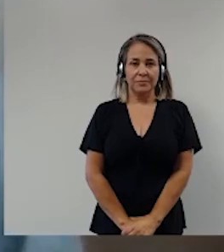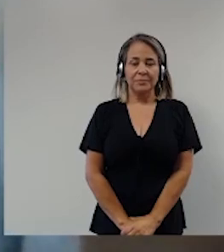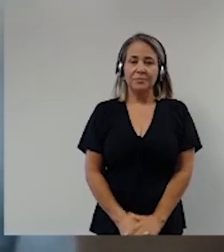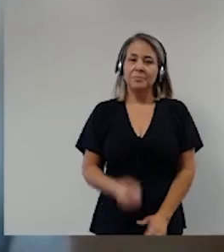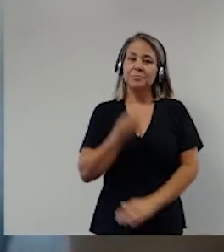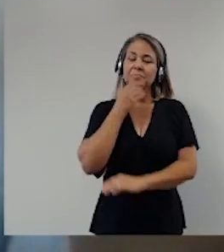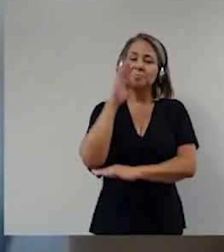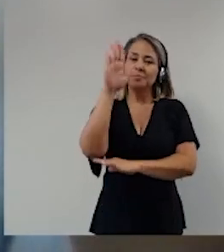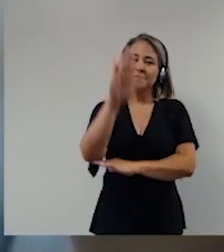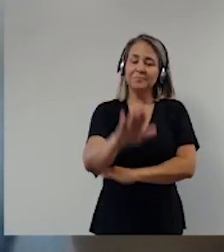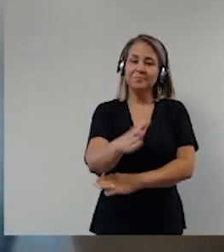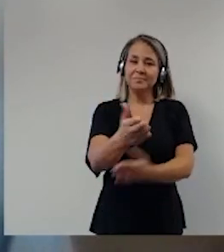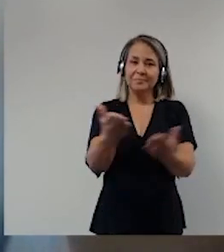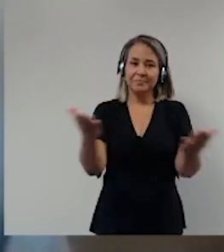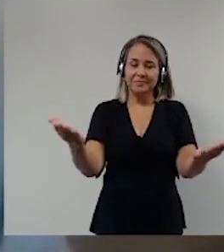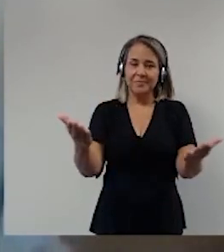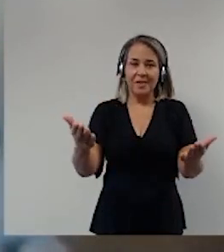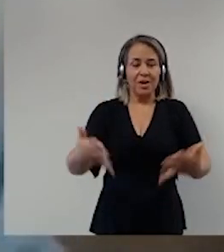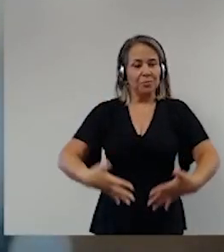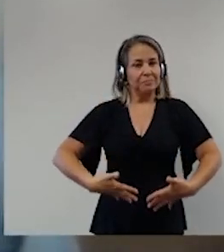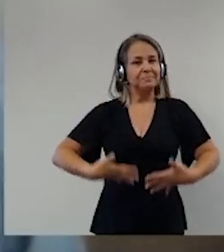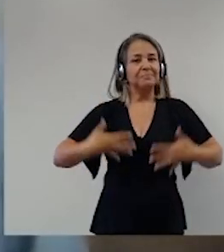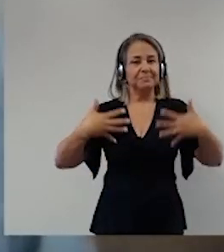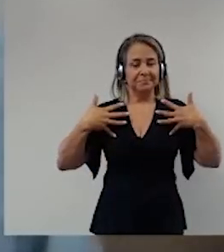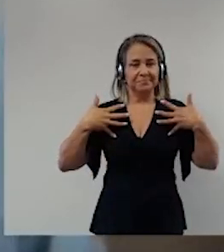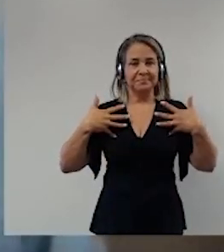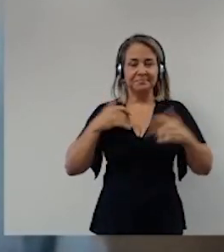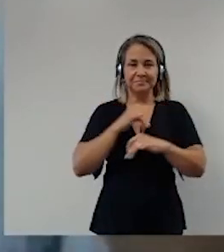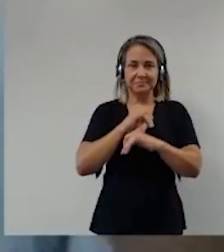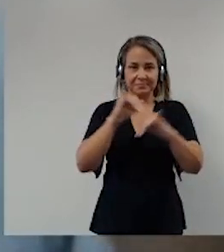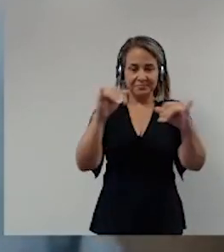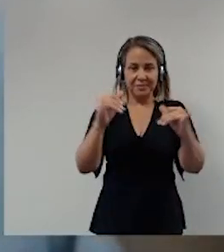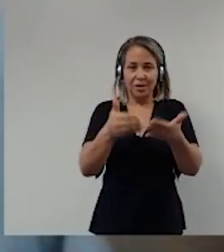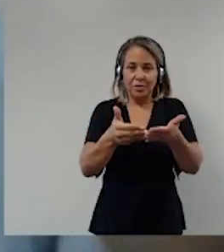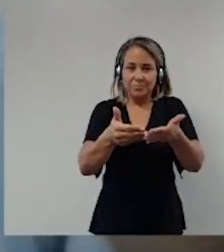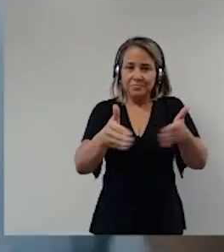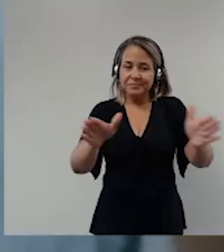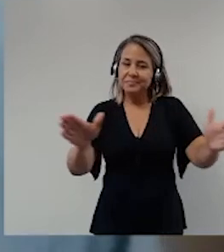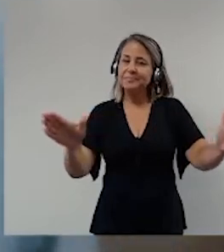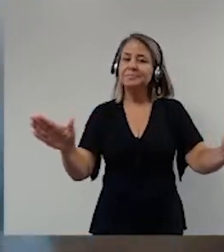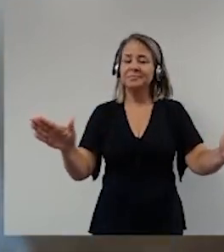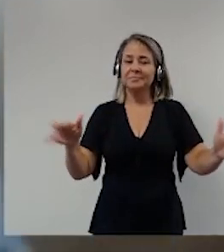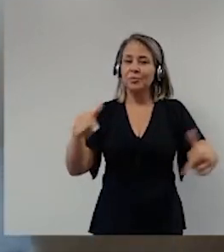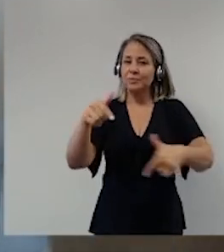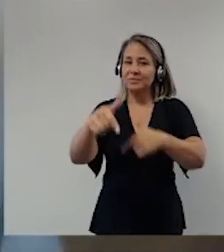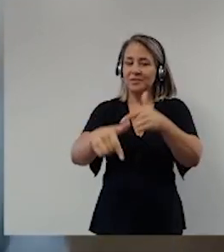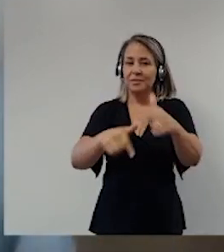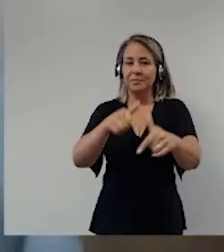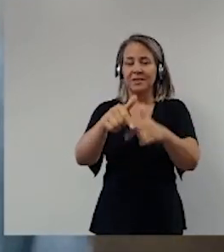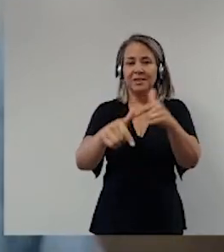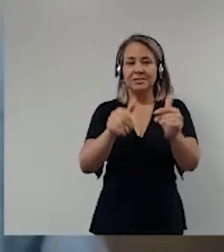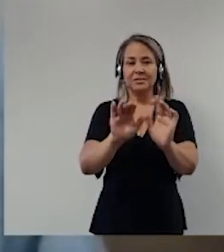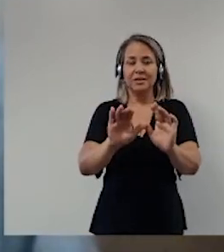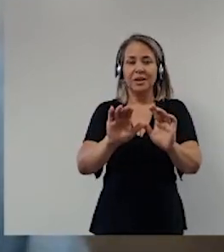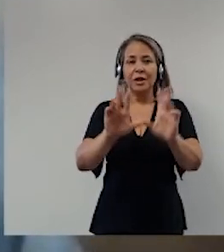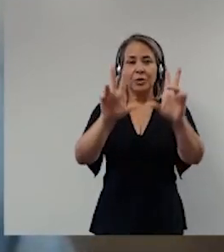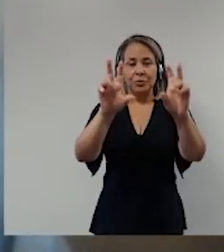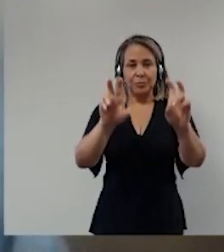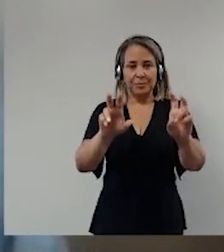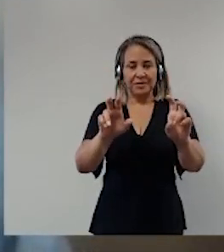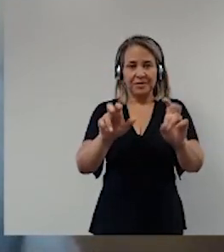Boa tarde a todos. É com muita satisfação que declaro abertos os trabalhos do painel